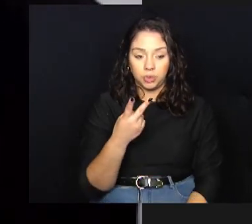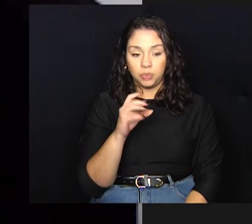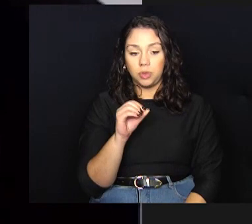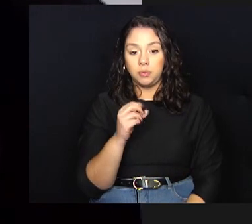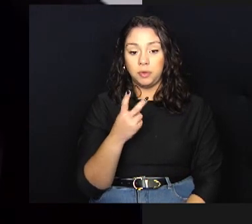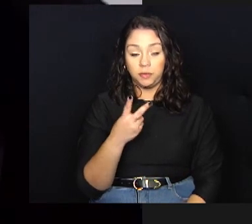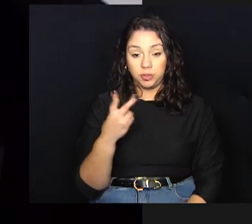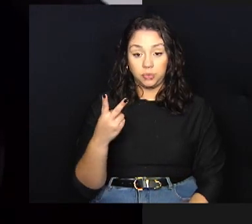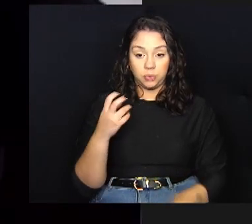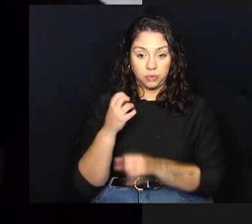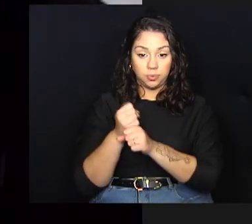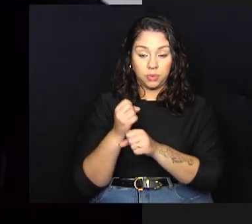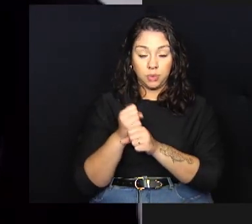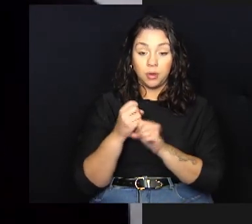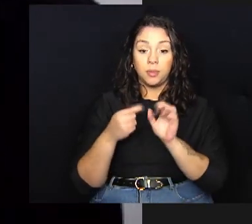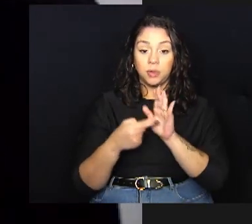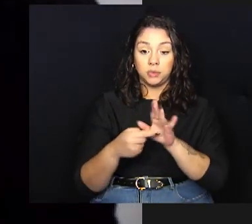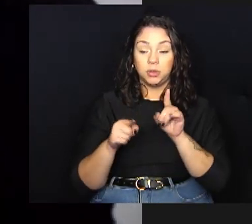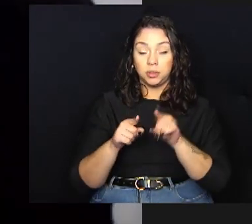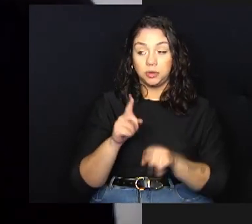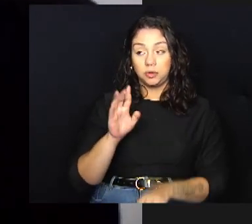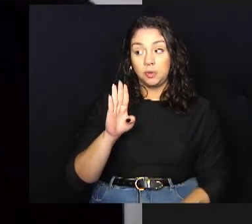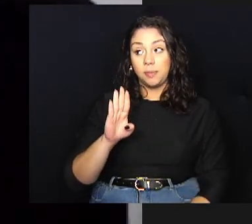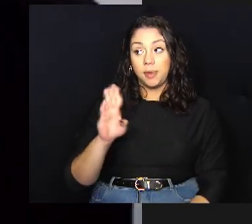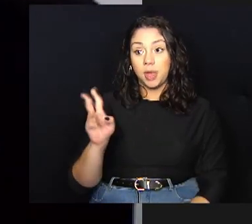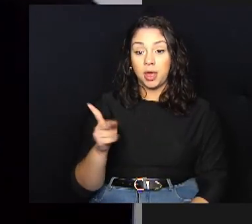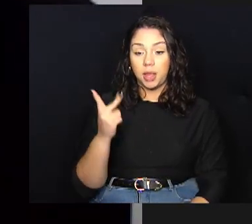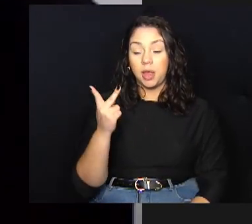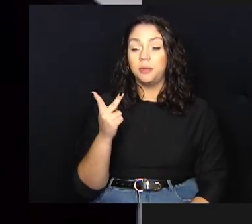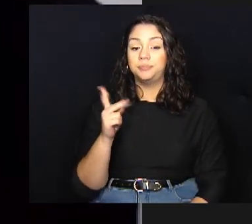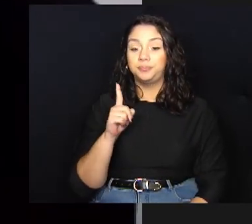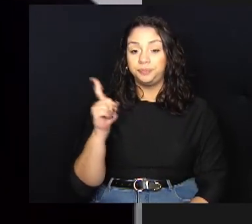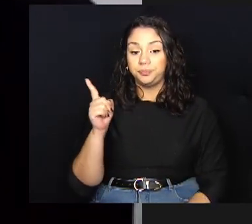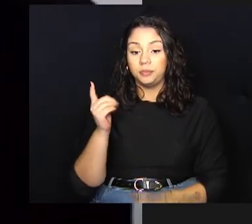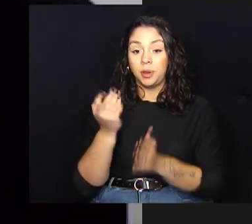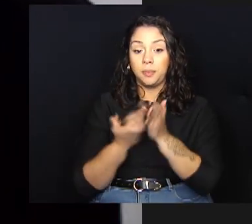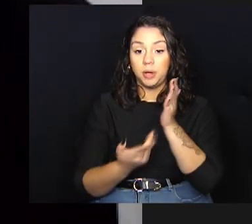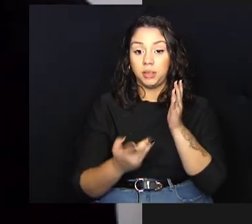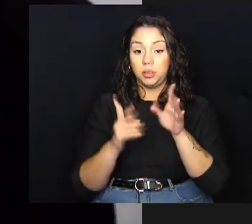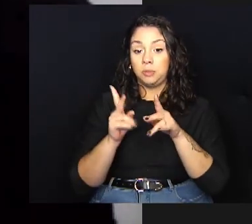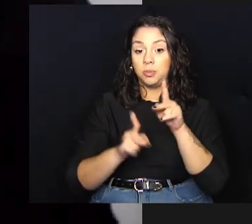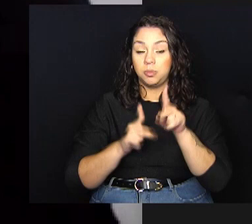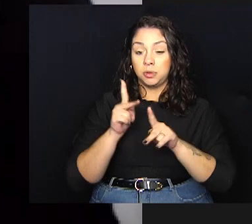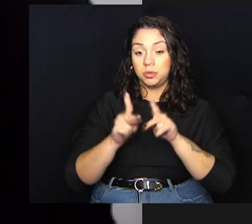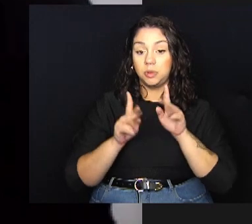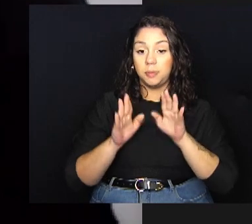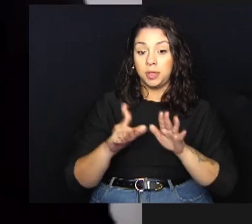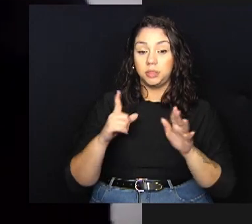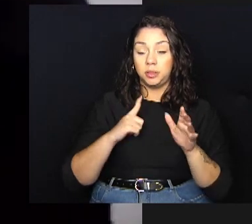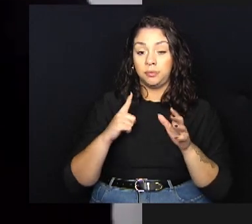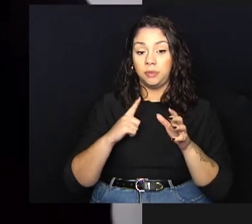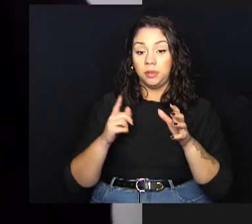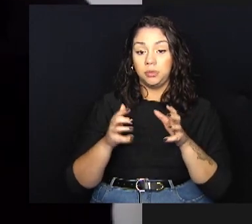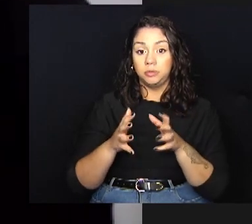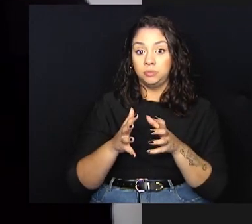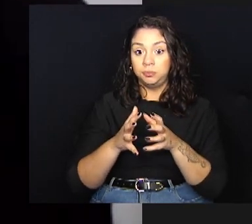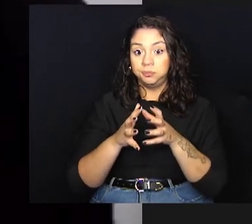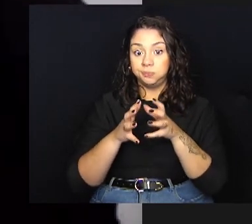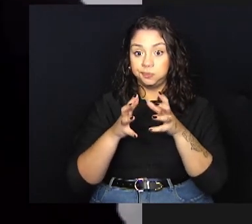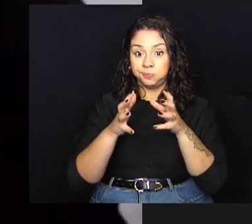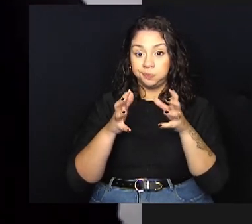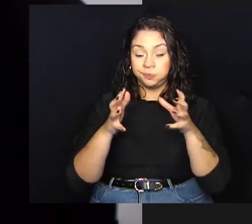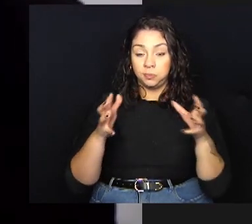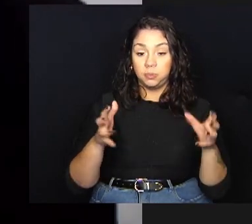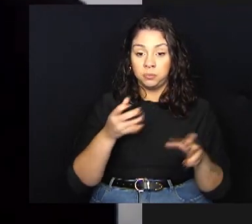essa ideia então Belo Horizonte acabou perdendo população mas a gente teve um crescimento muito acentuado